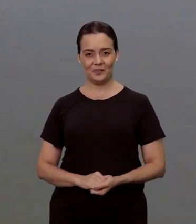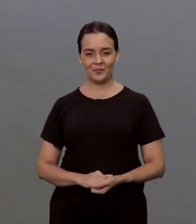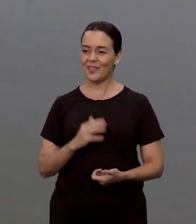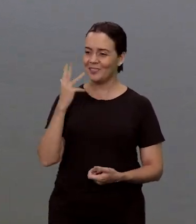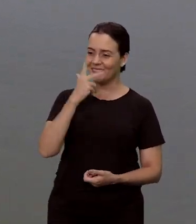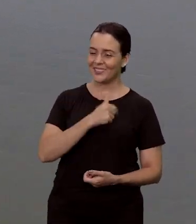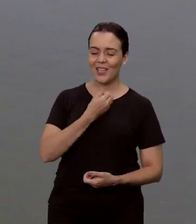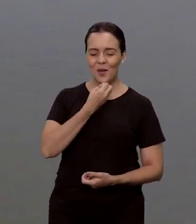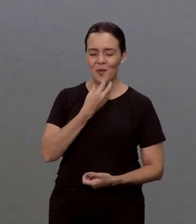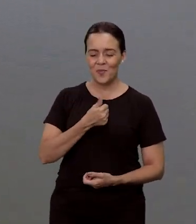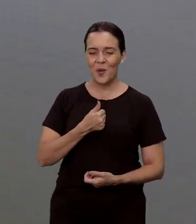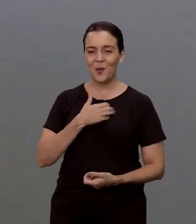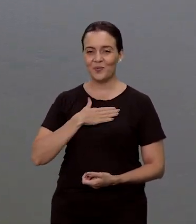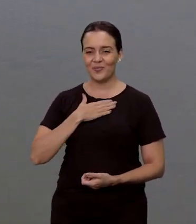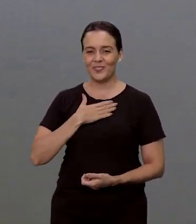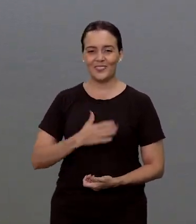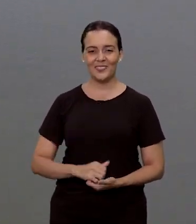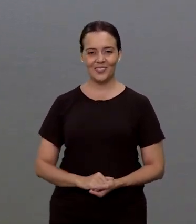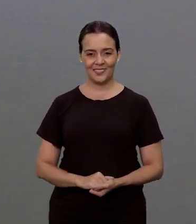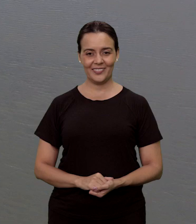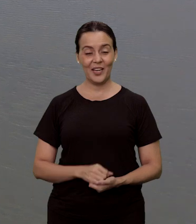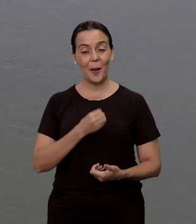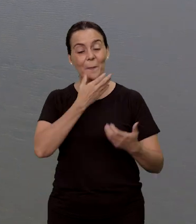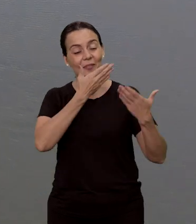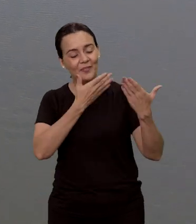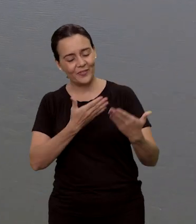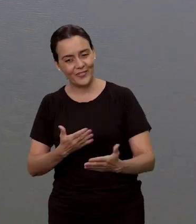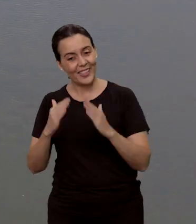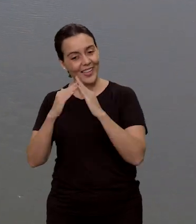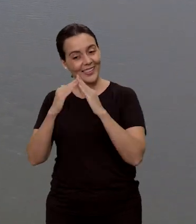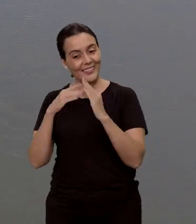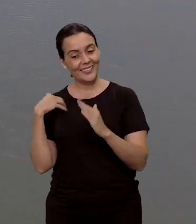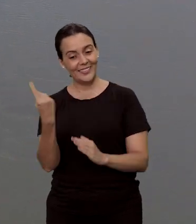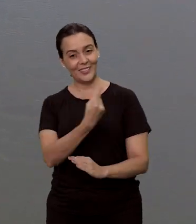especial, tá animada. Bem-vinda à nossa casinha.